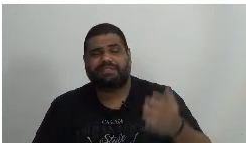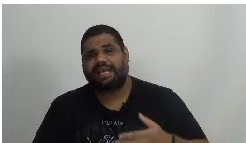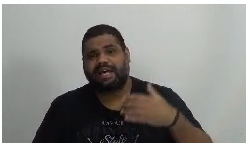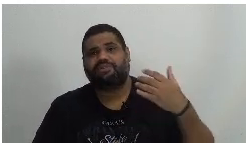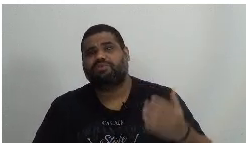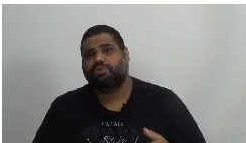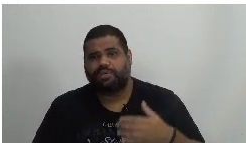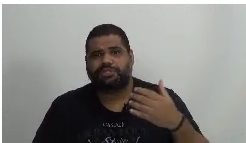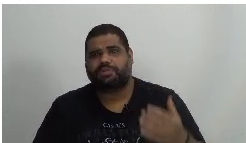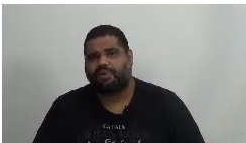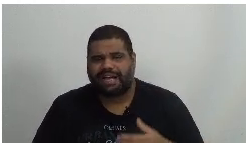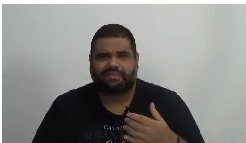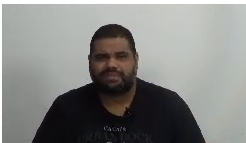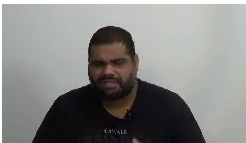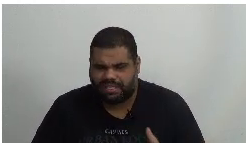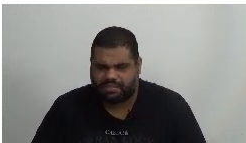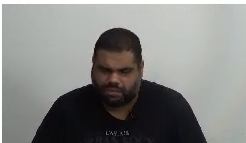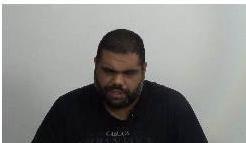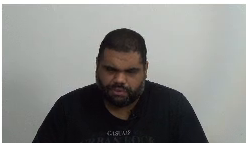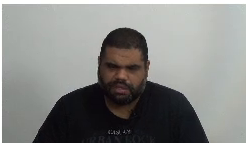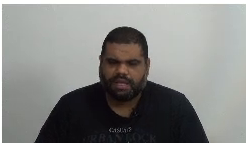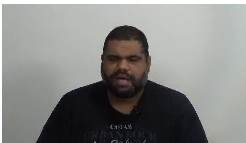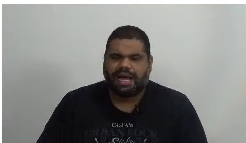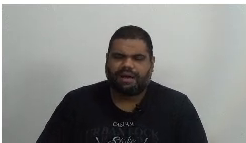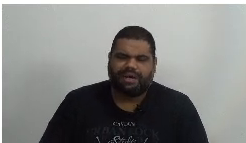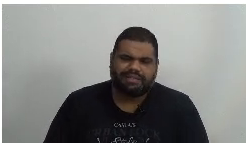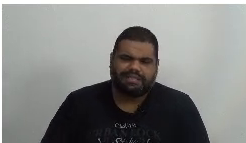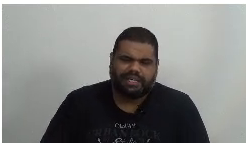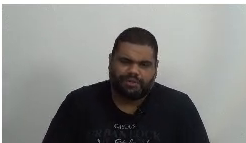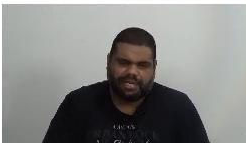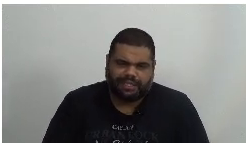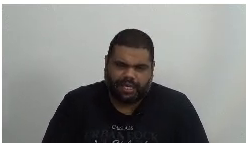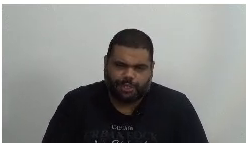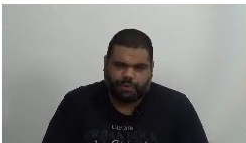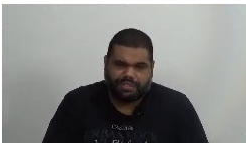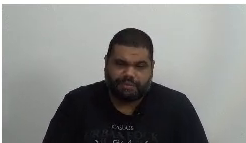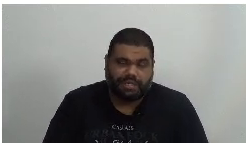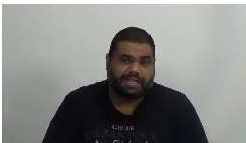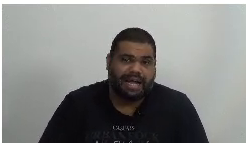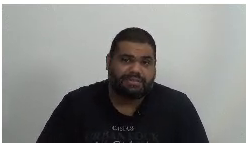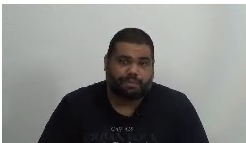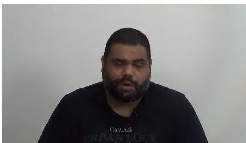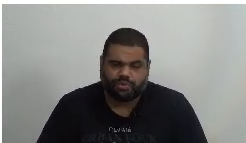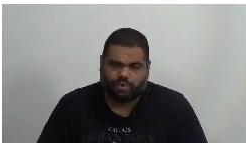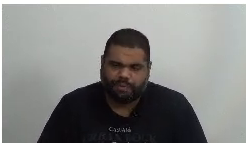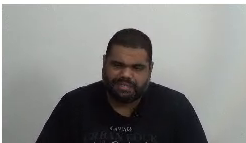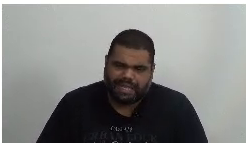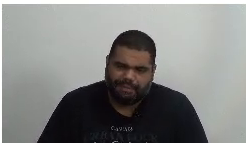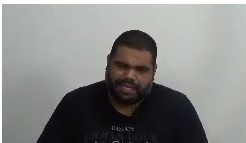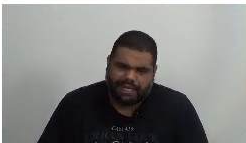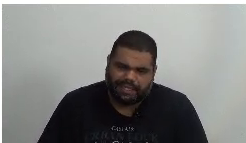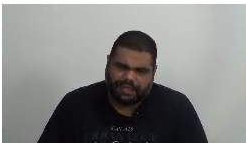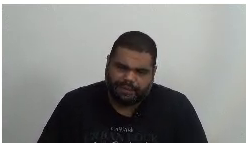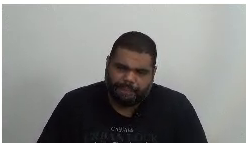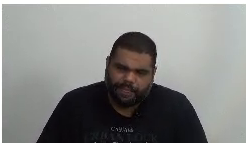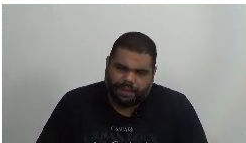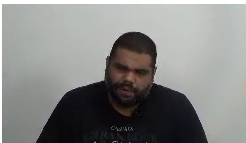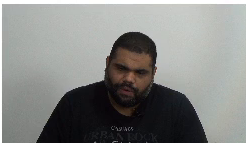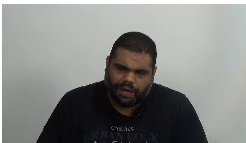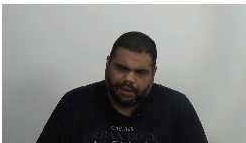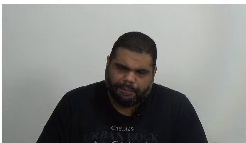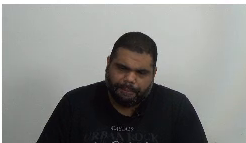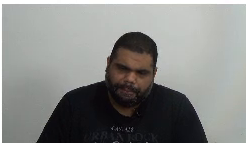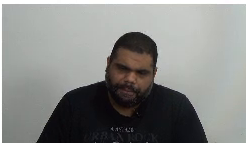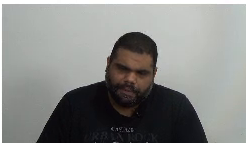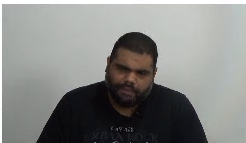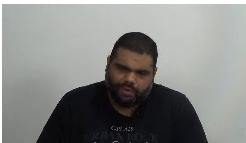possibilidades. 0, 2, 4, 6 e 8. Agora sim, que eu já tenho as possibilidades, eu posso começar a brincadeira.